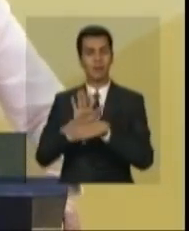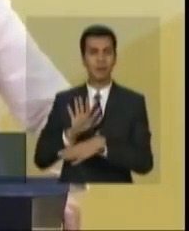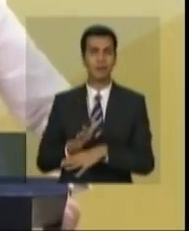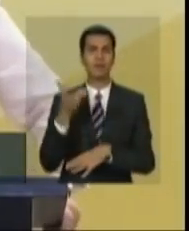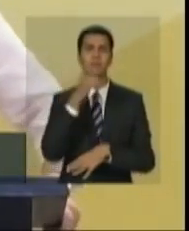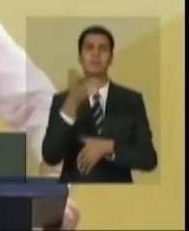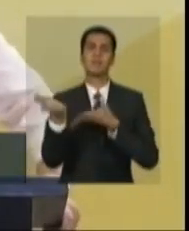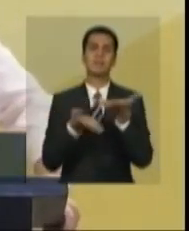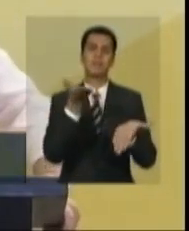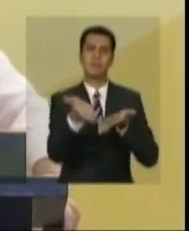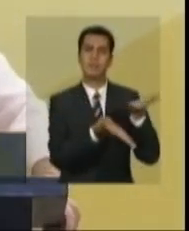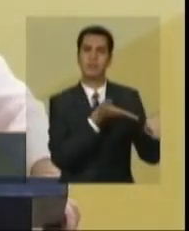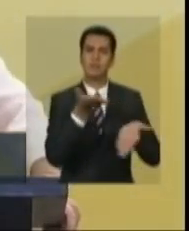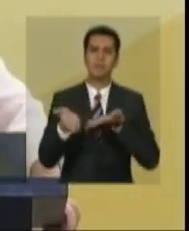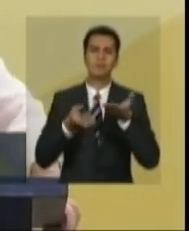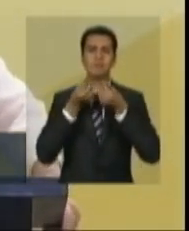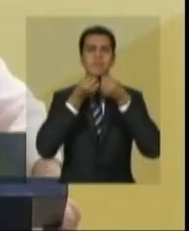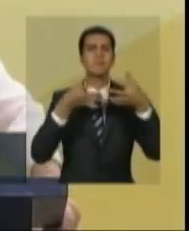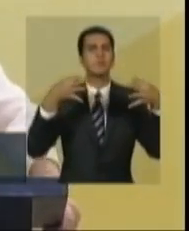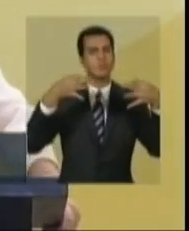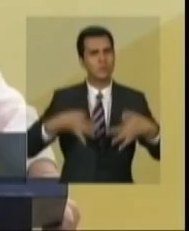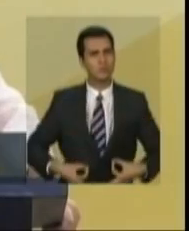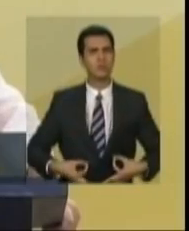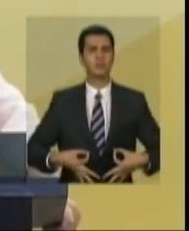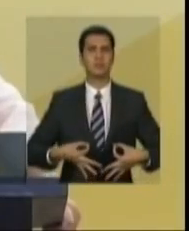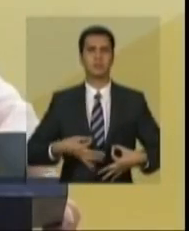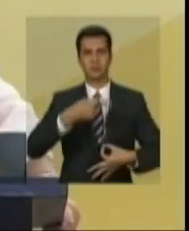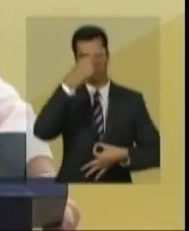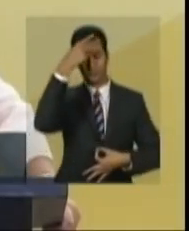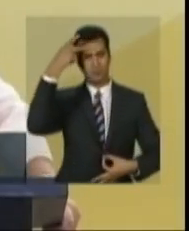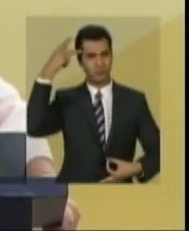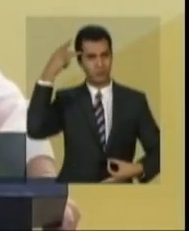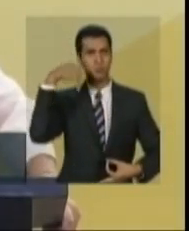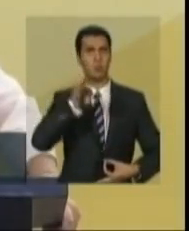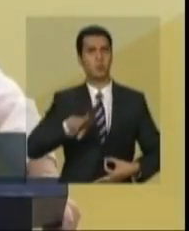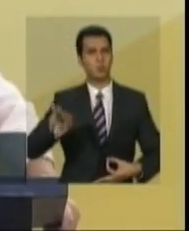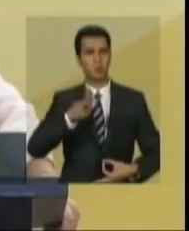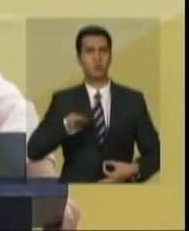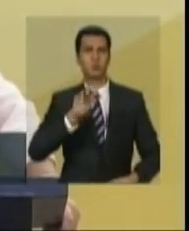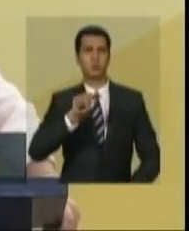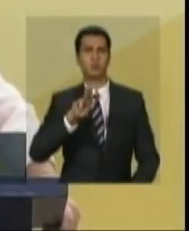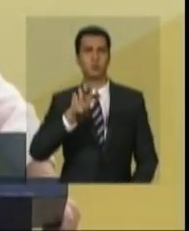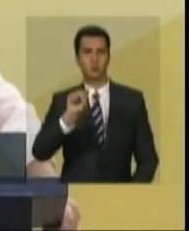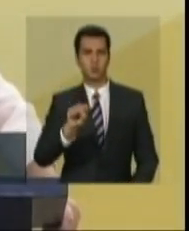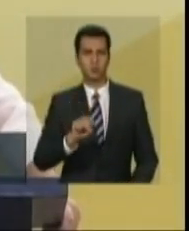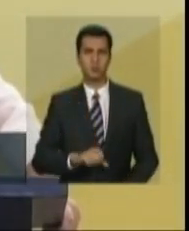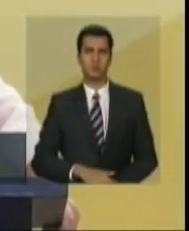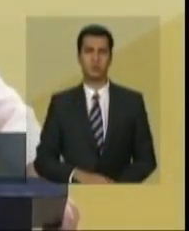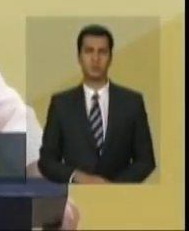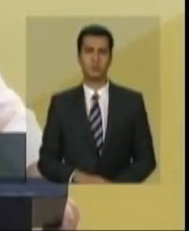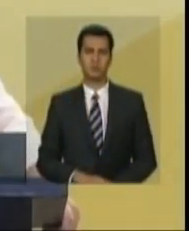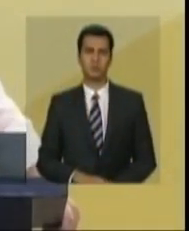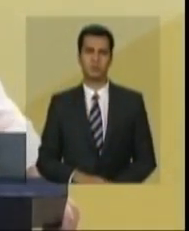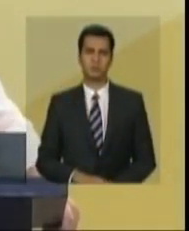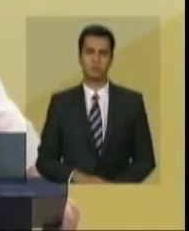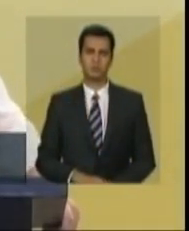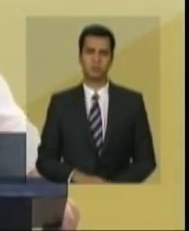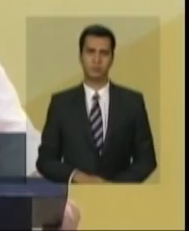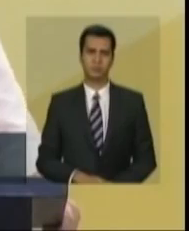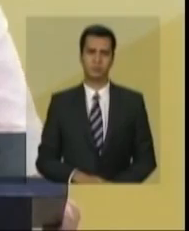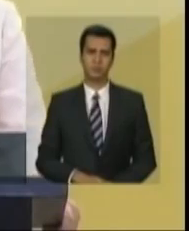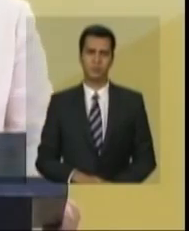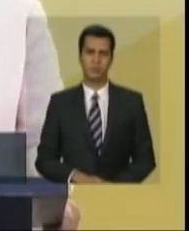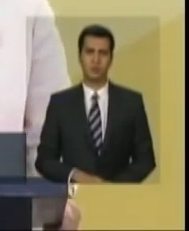tratamento mais digno e mais humano aos usuários da rede pública de saúde. Como disse,